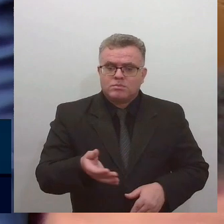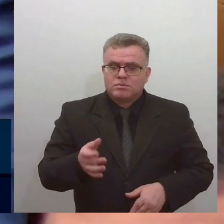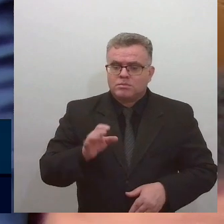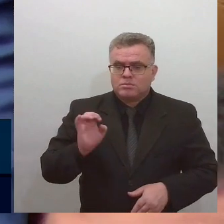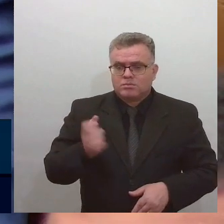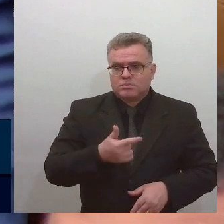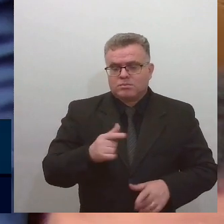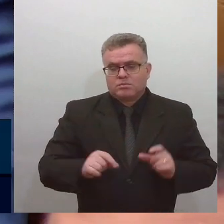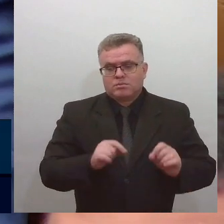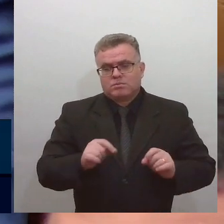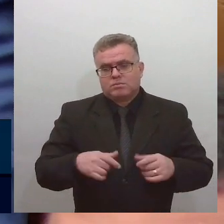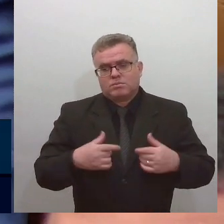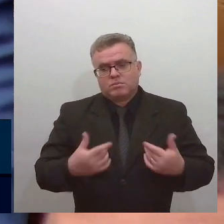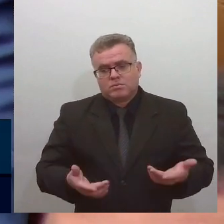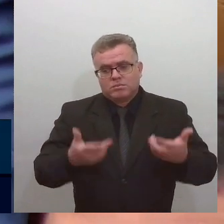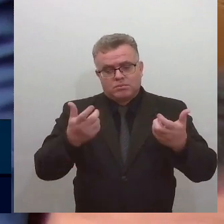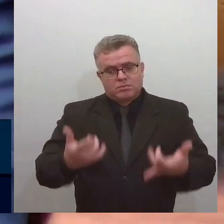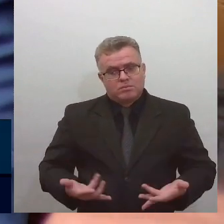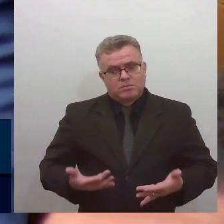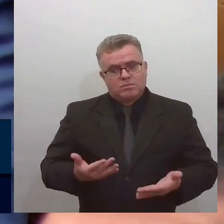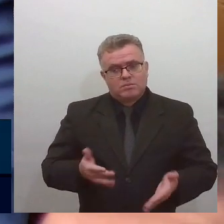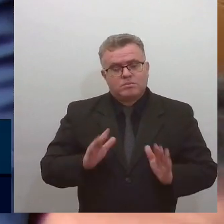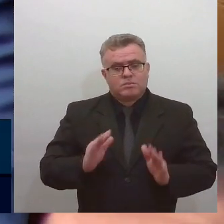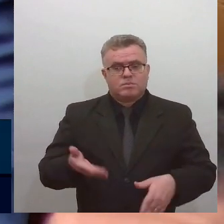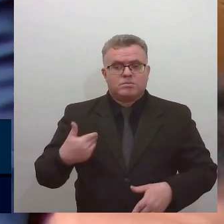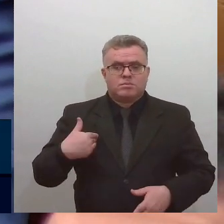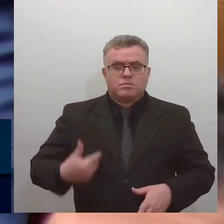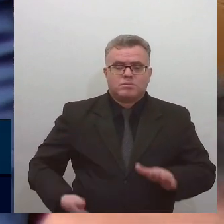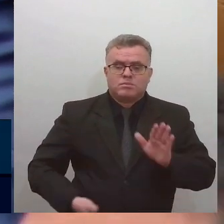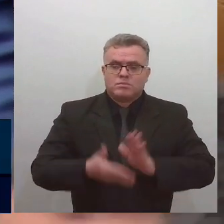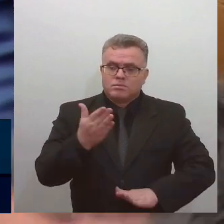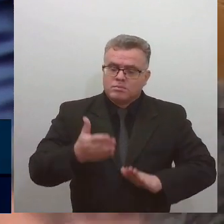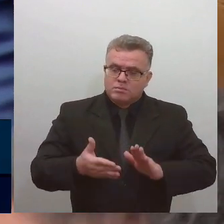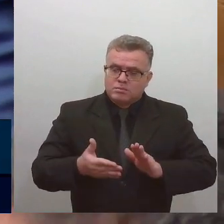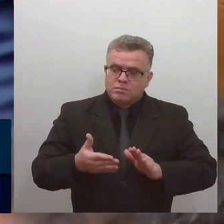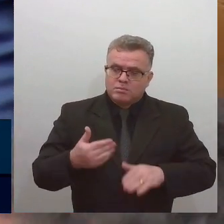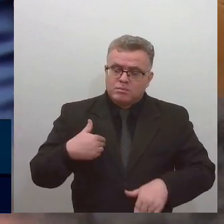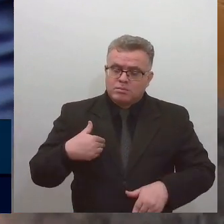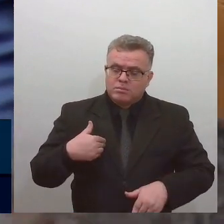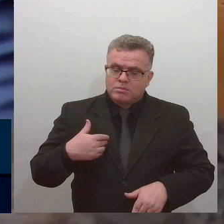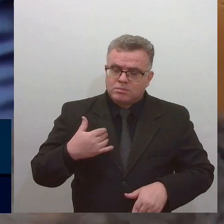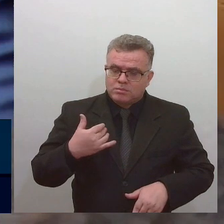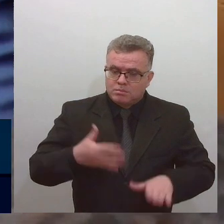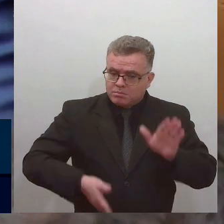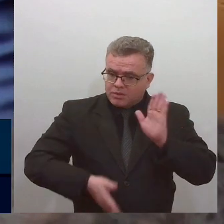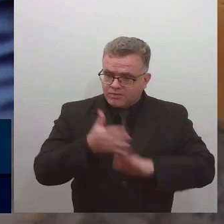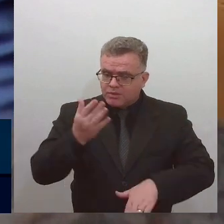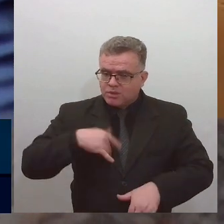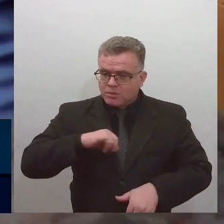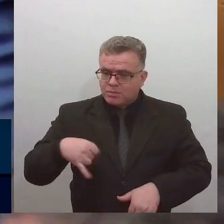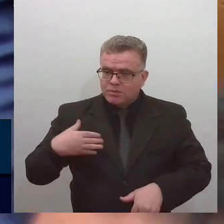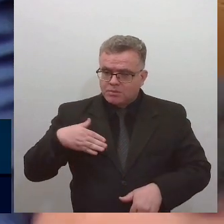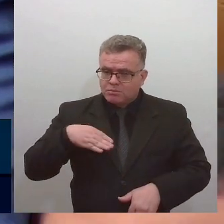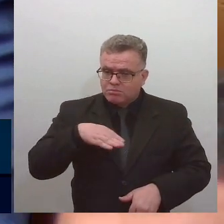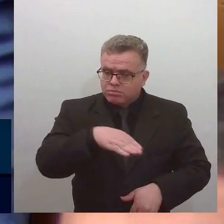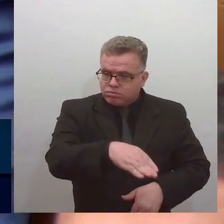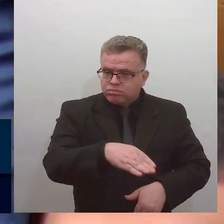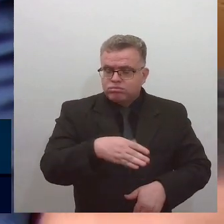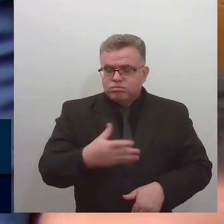eu trafego ali quase que diariamente e a gente vê a grande